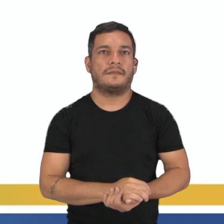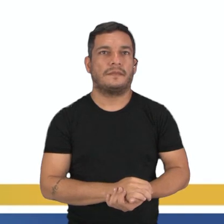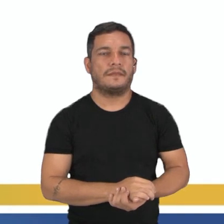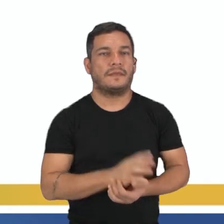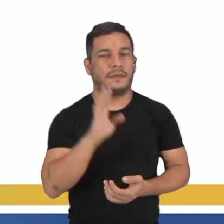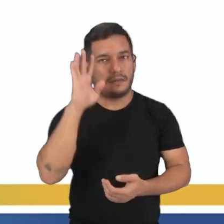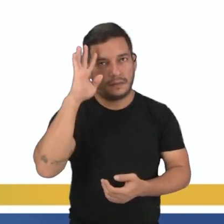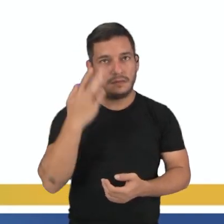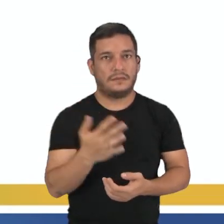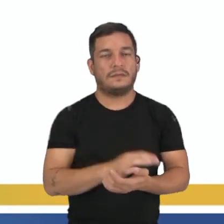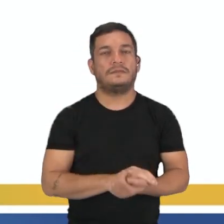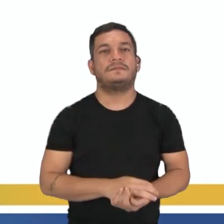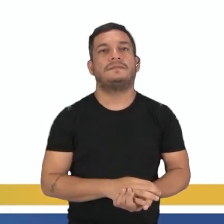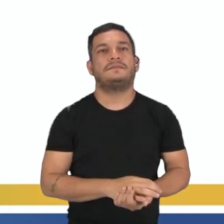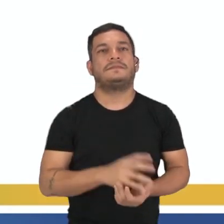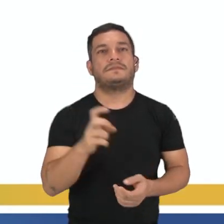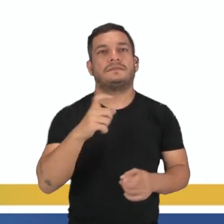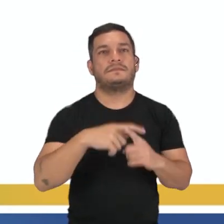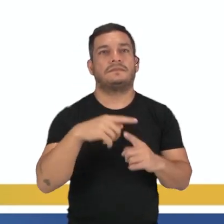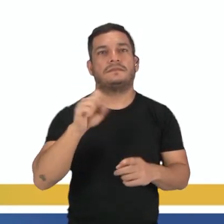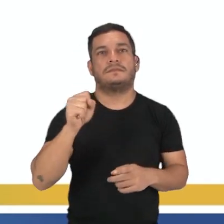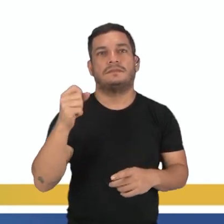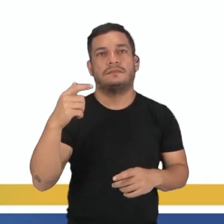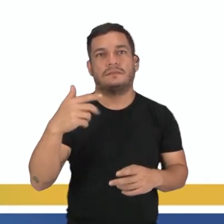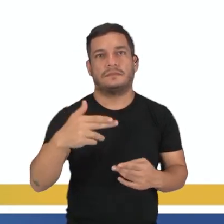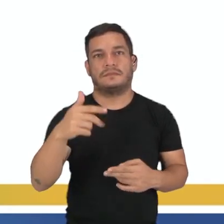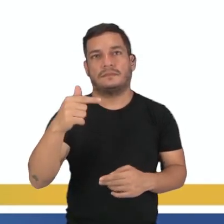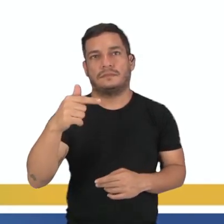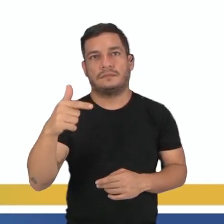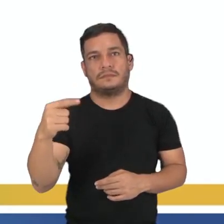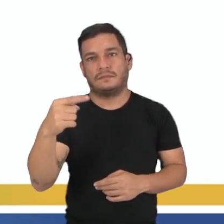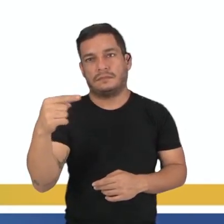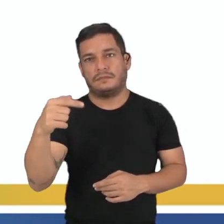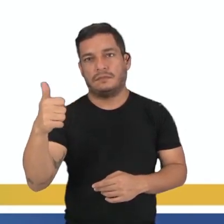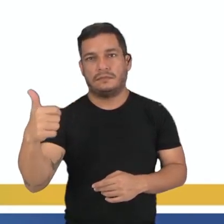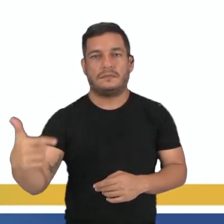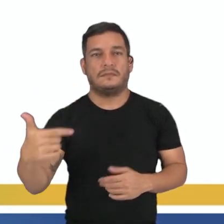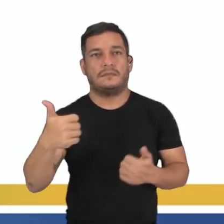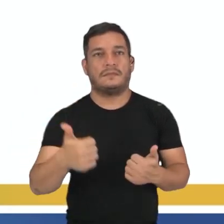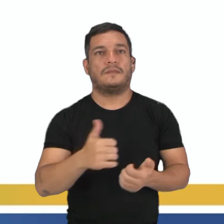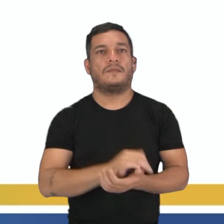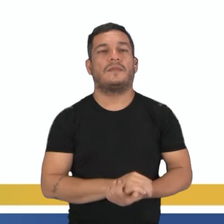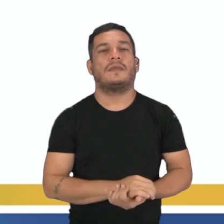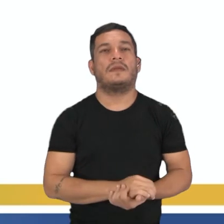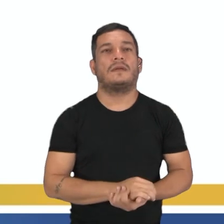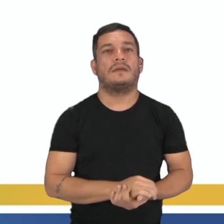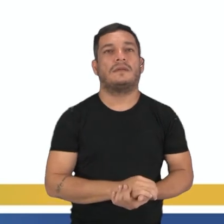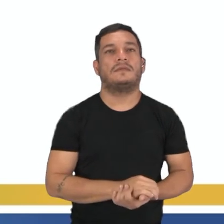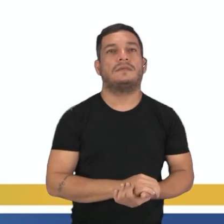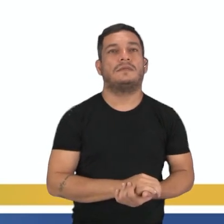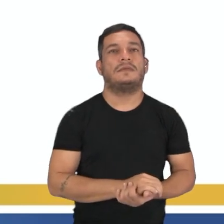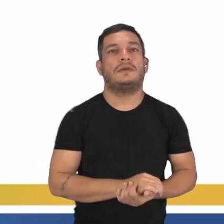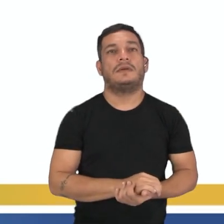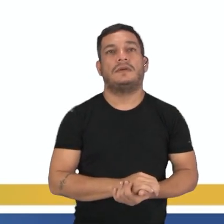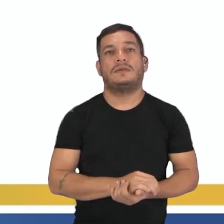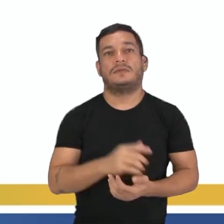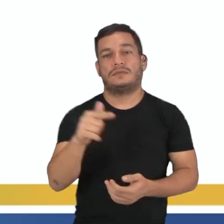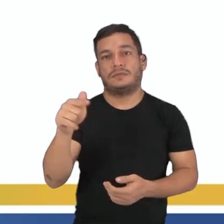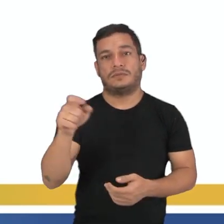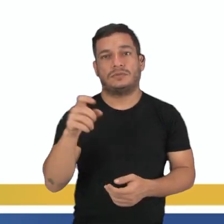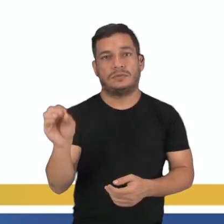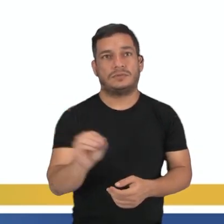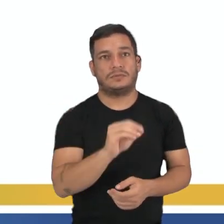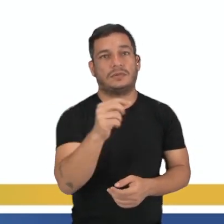Então, vamos resolver. 5x mais 8 é igual a 7x menos 12, certo? Vamos trazer o 7x para frente, ele